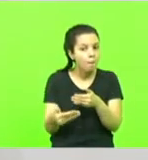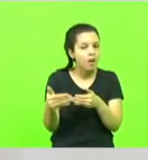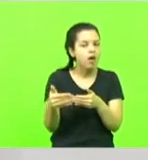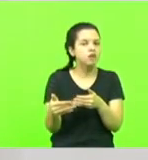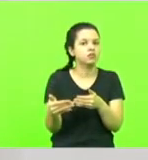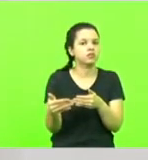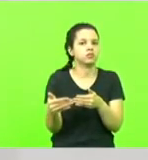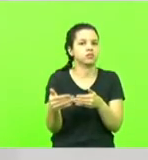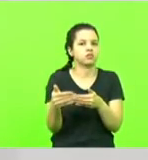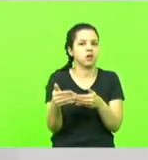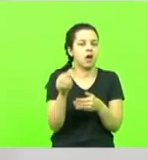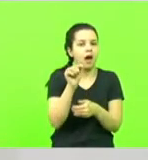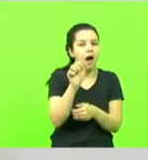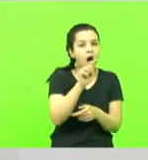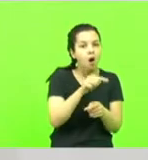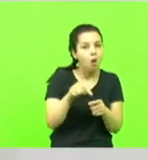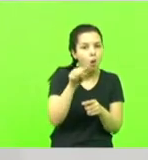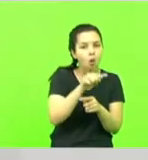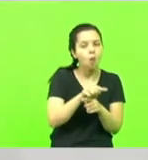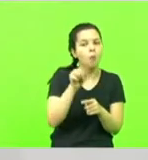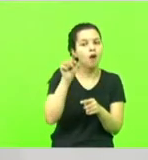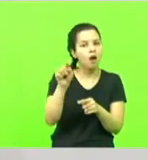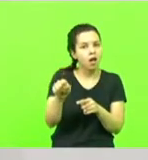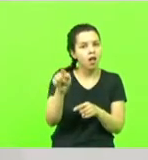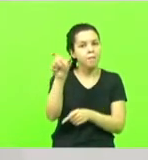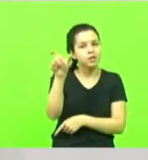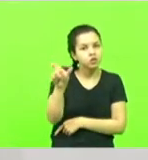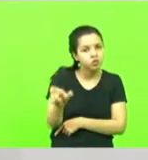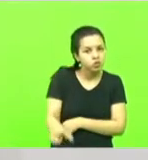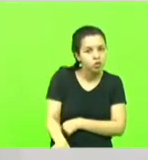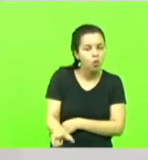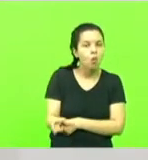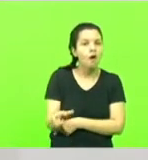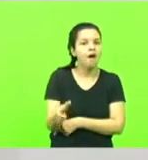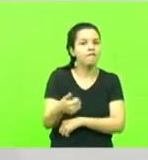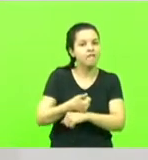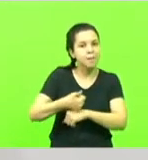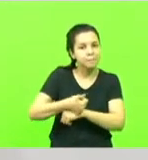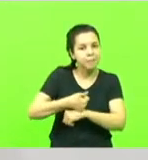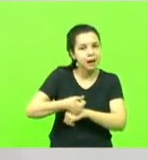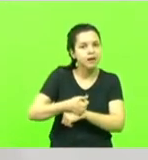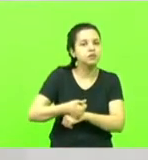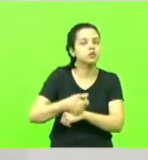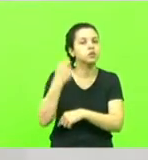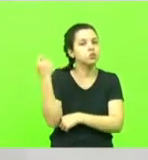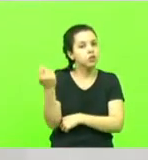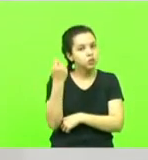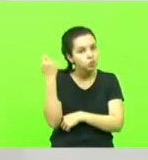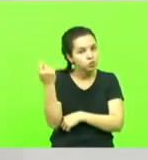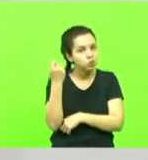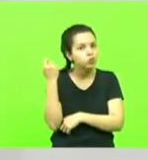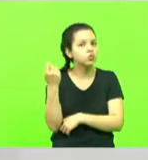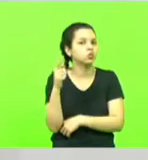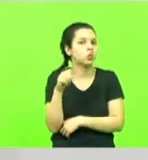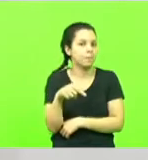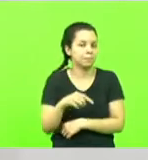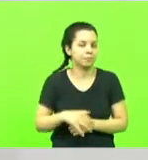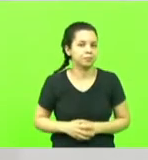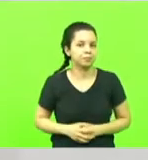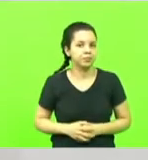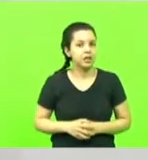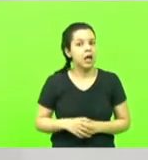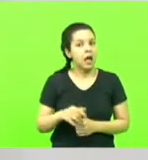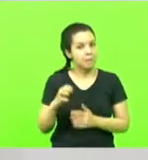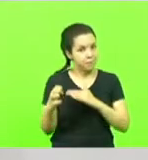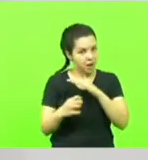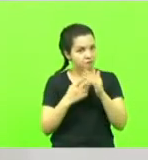origem a uma funcionária do RH de uma determinada rede de farmácias do Rio Grande do Sul. A empresa divulgou nota negando a